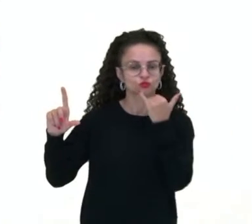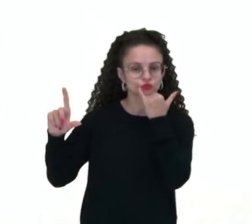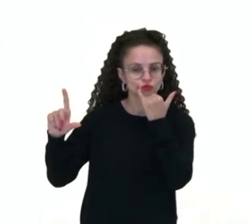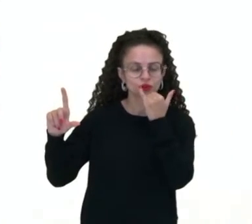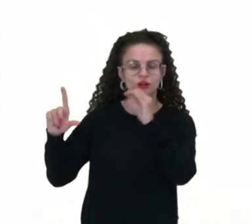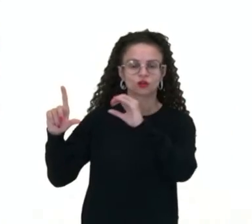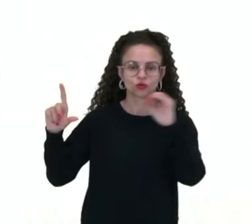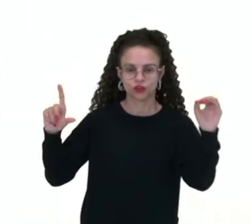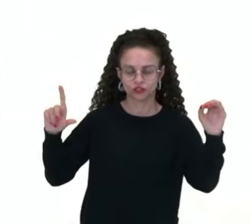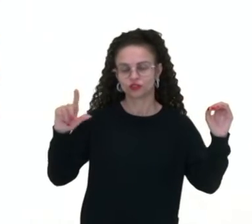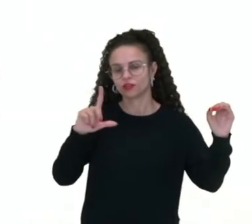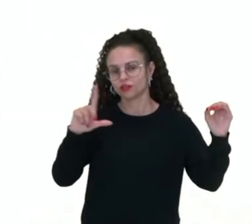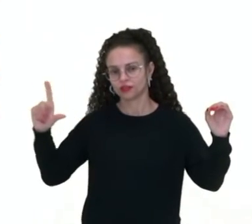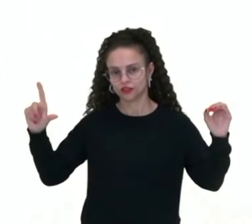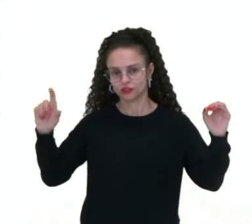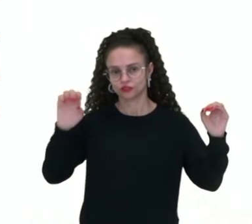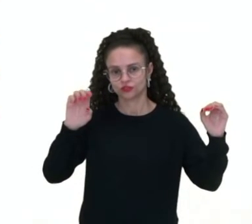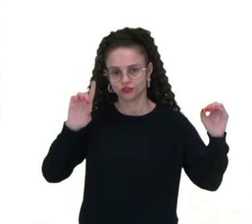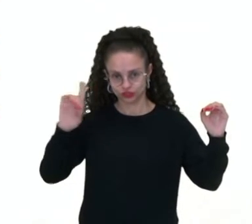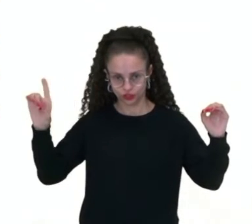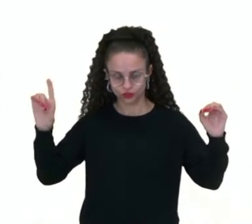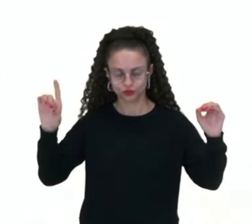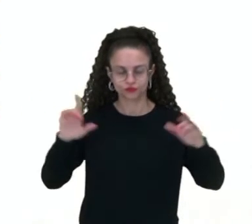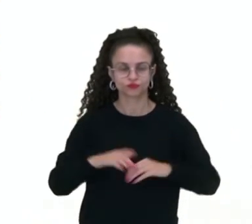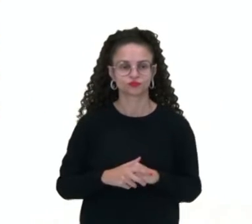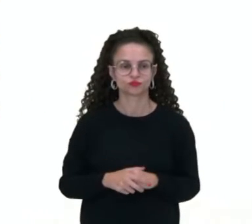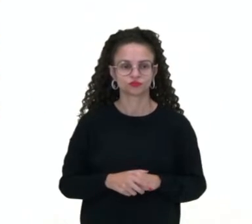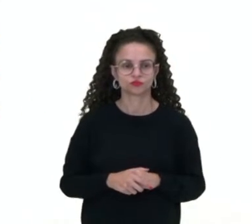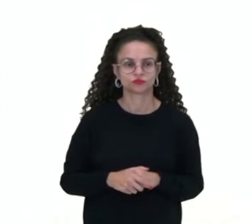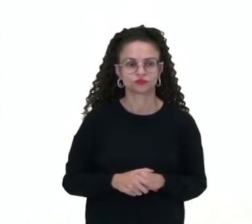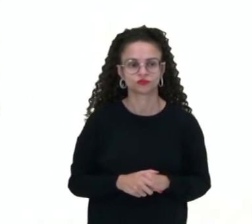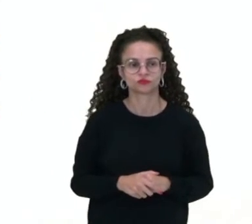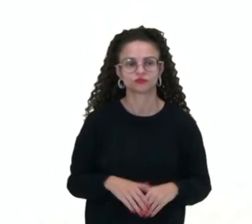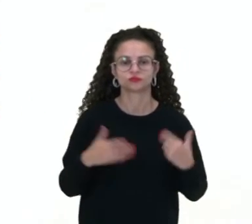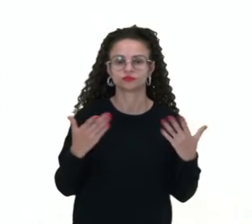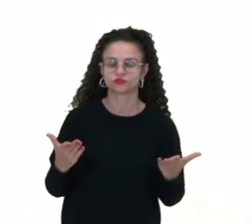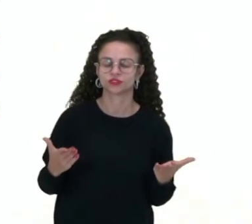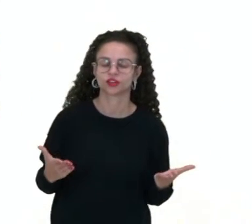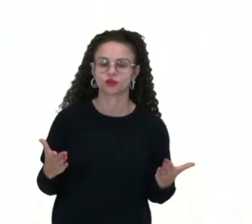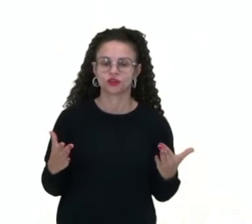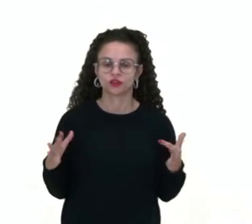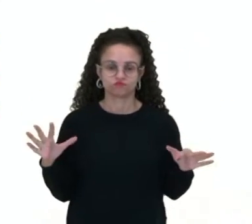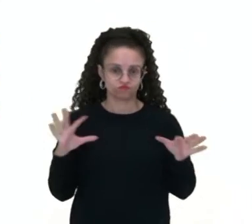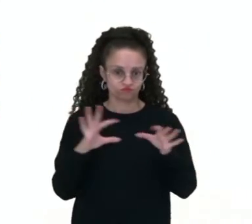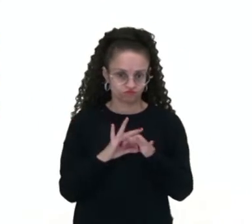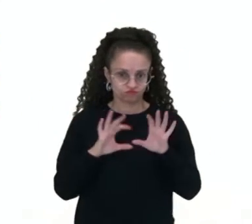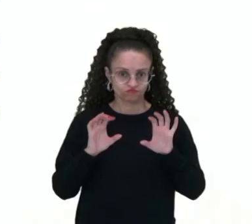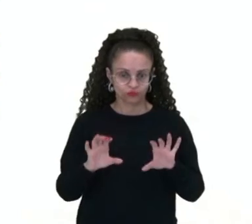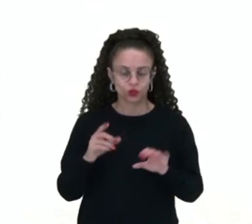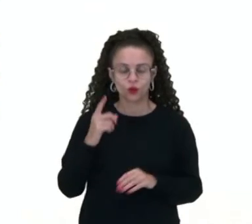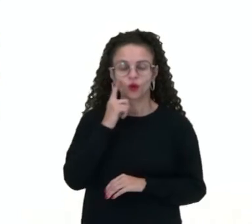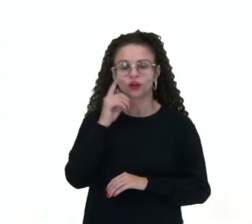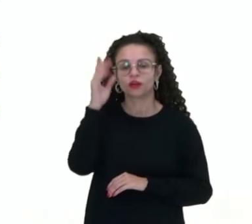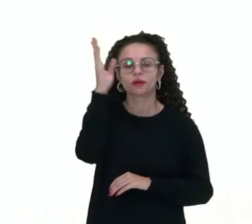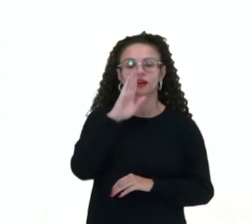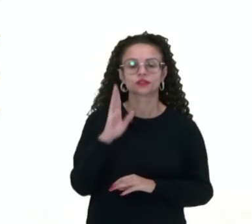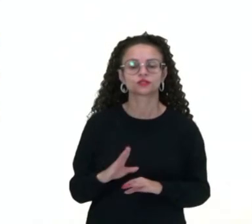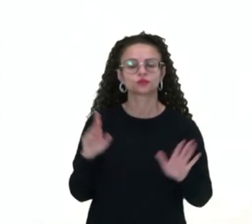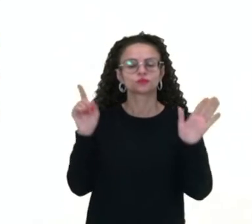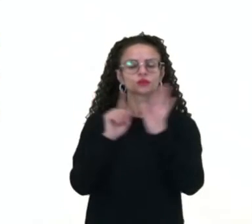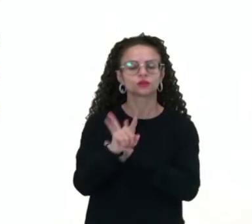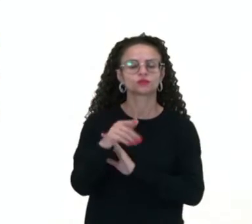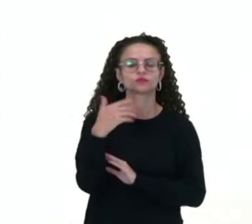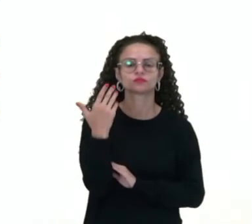oeste, né? E leste, o seu lado direito, ok? Então, baseado nisso, olha a localização do Brasil e te